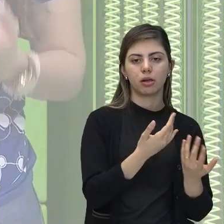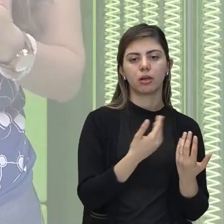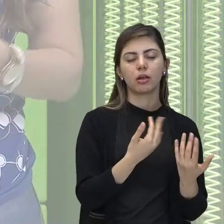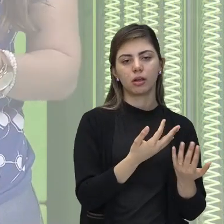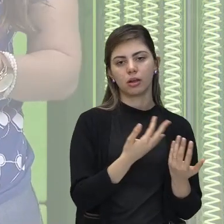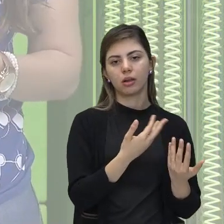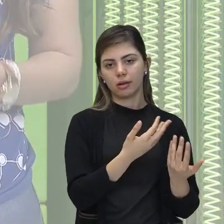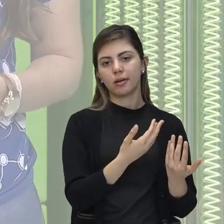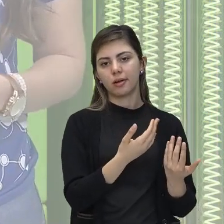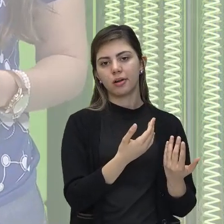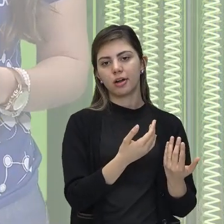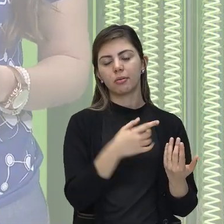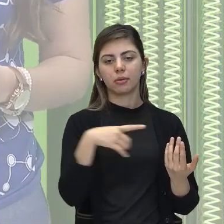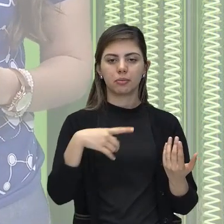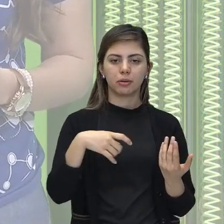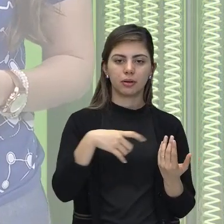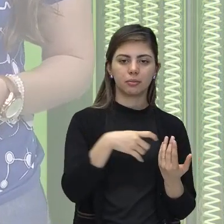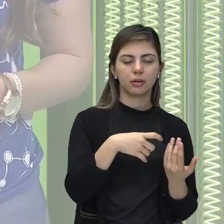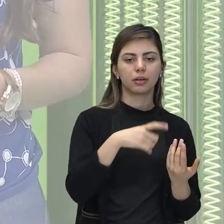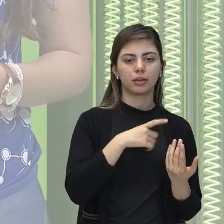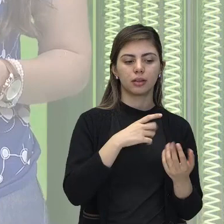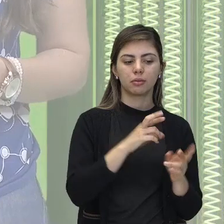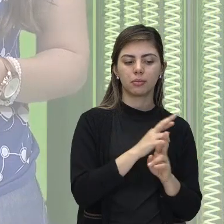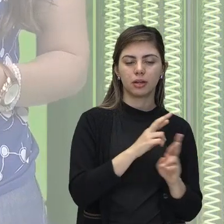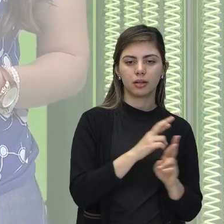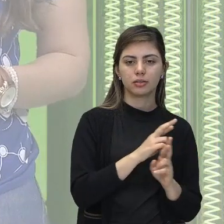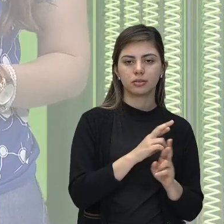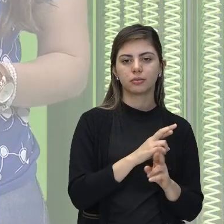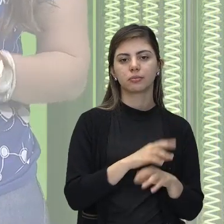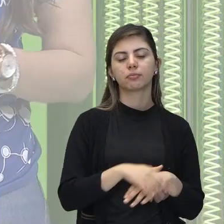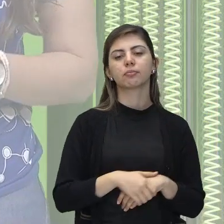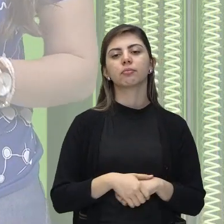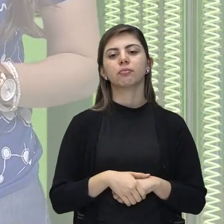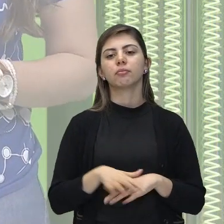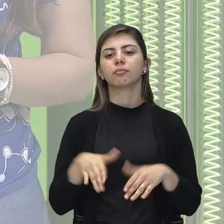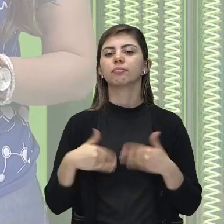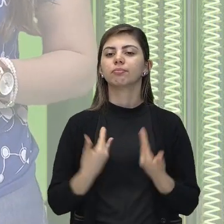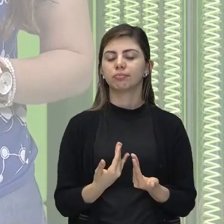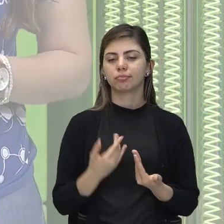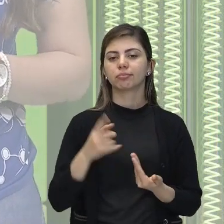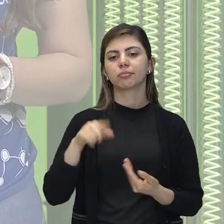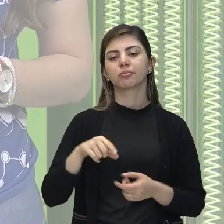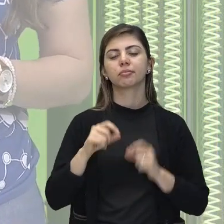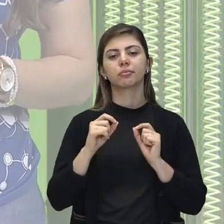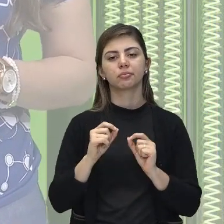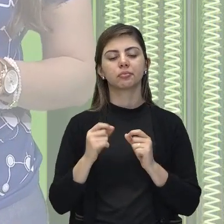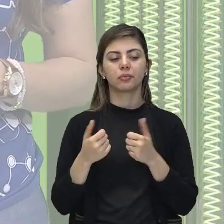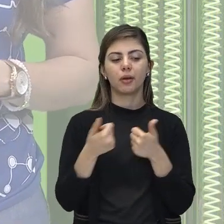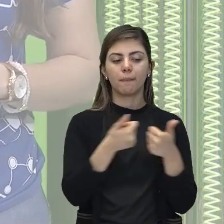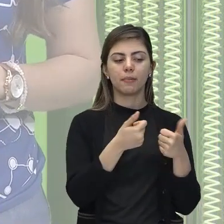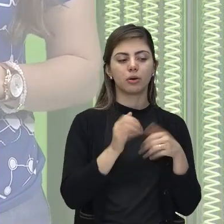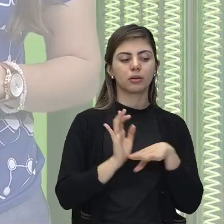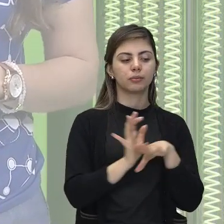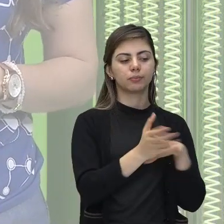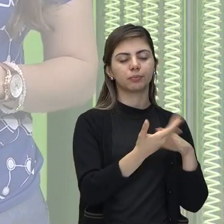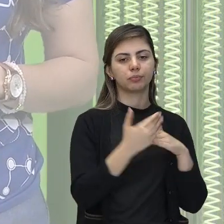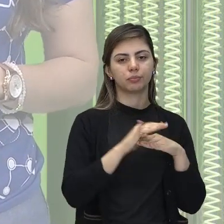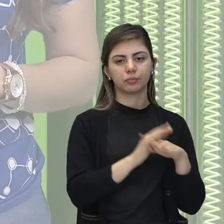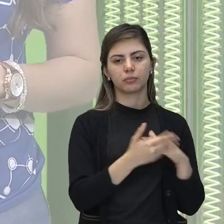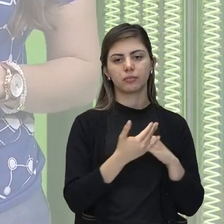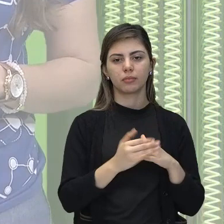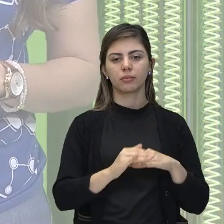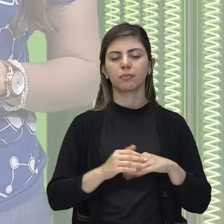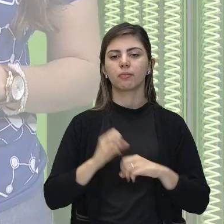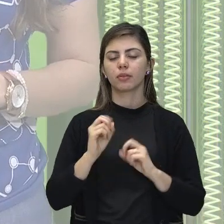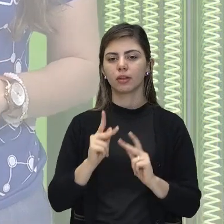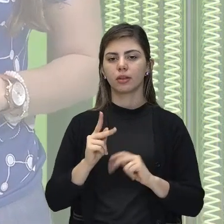líquens, com fungos, a esse tipo de associação a gente chama de